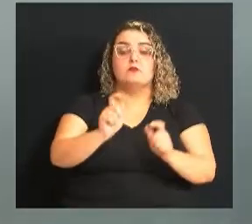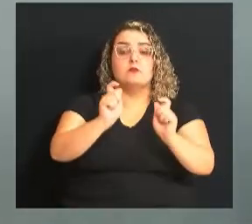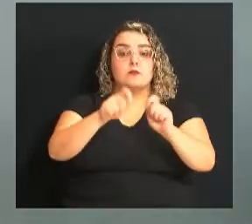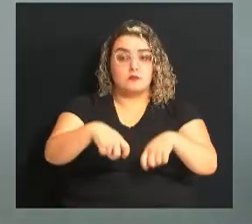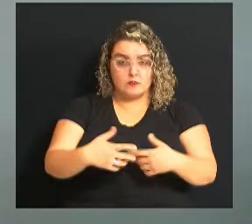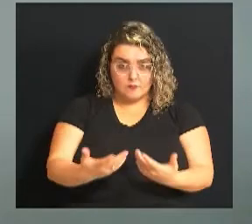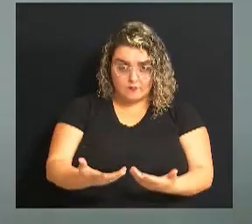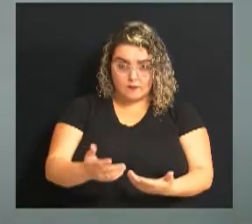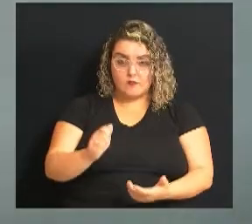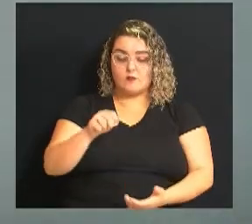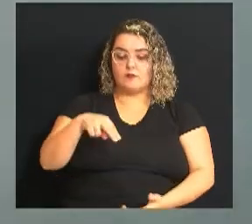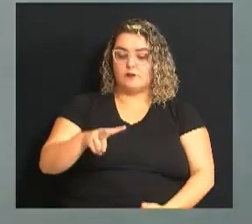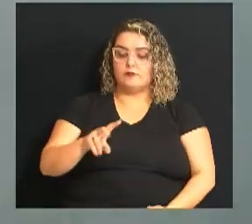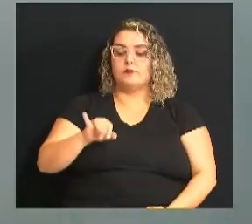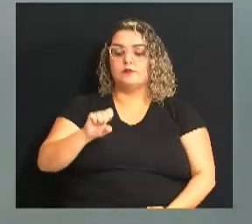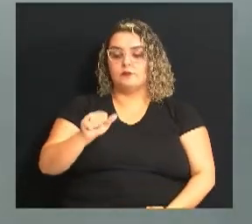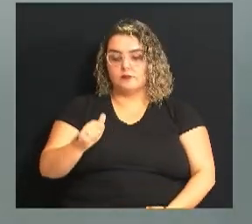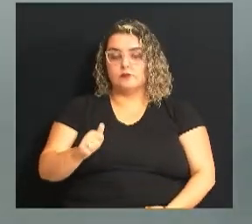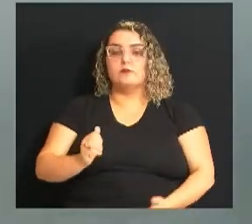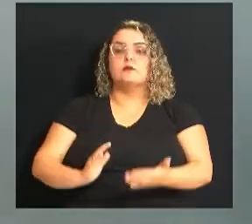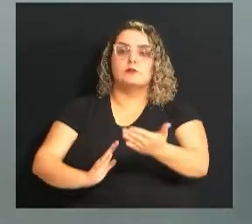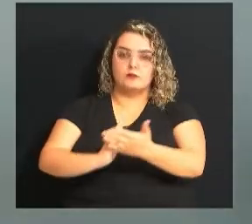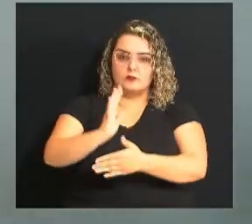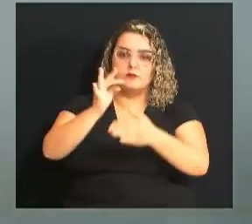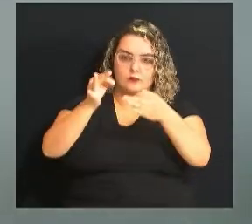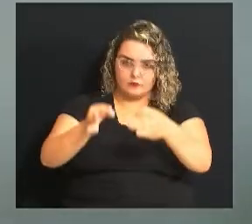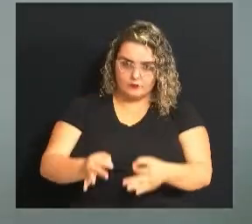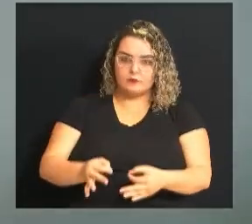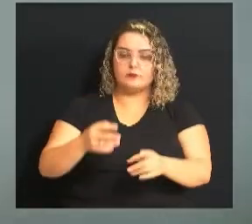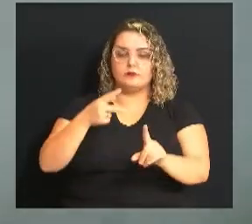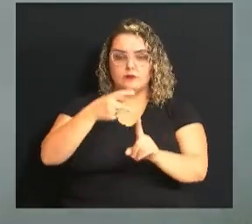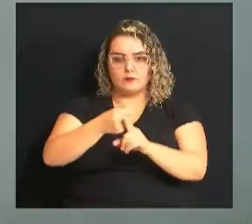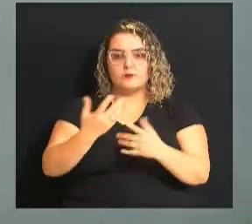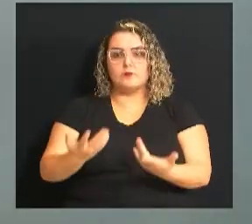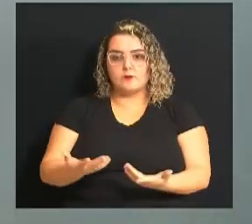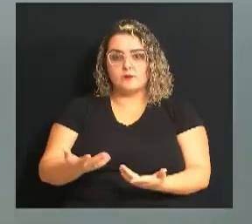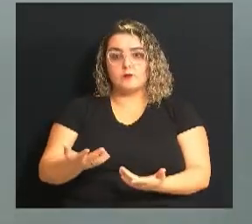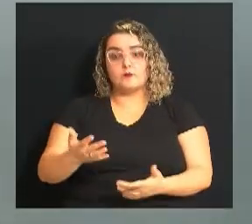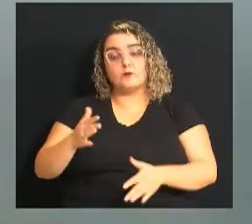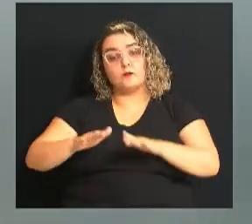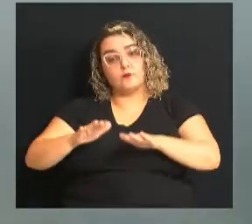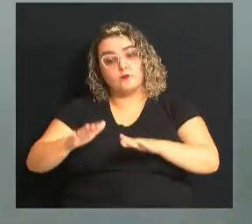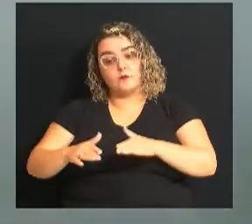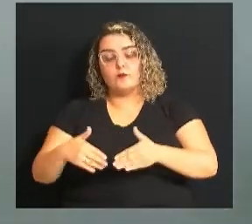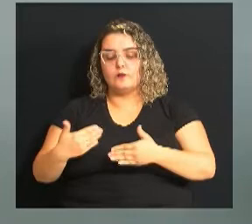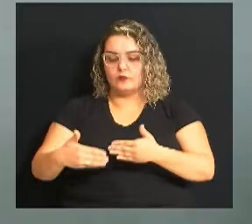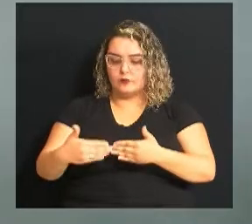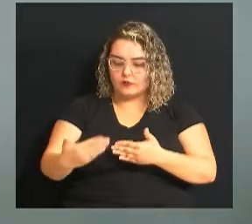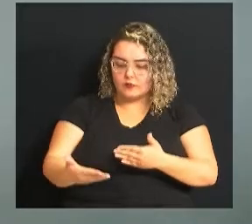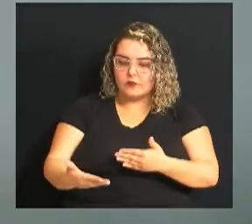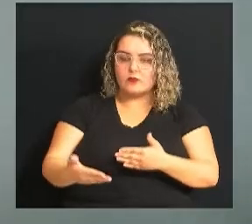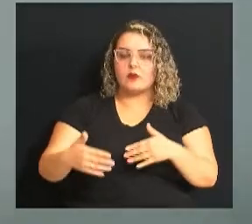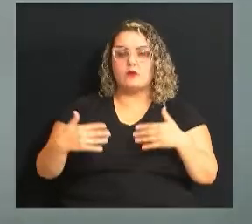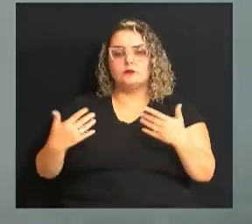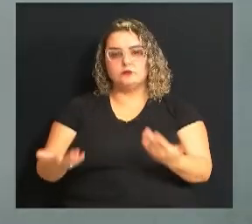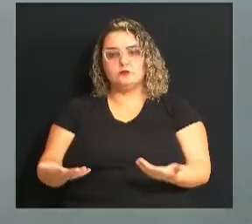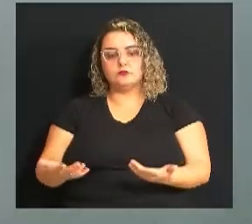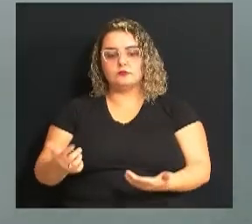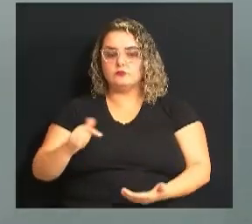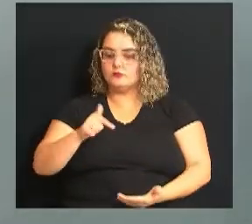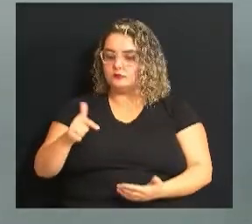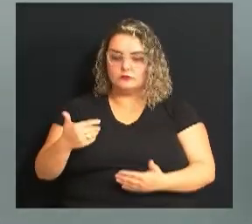na Anvisa, para que ela aprove a vacinação. Isso provavelmente vai caminhar, mas enquanto não